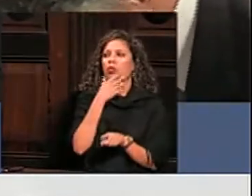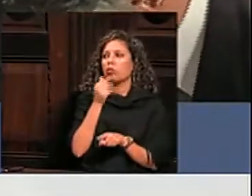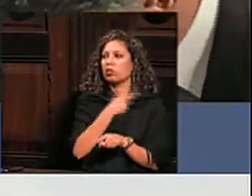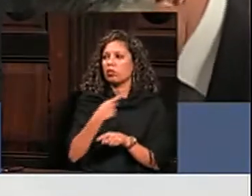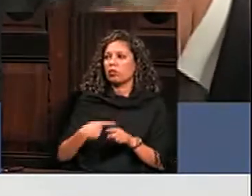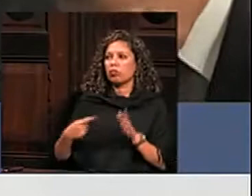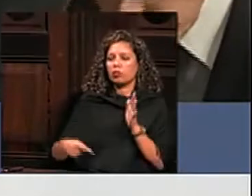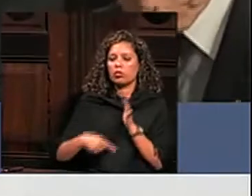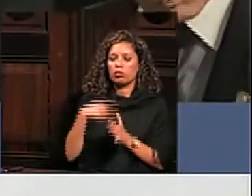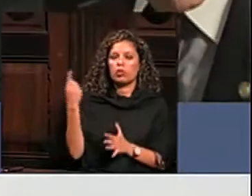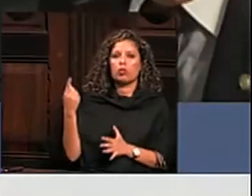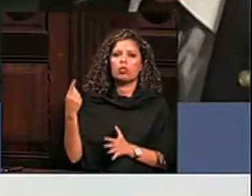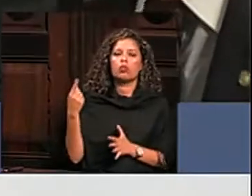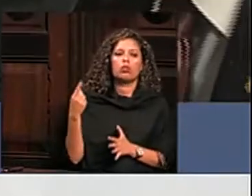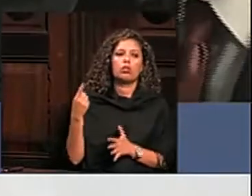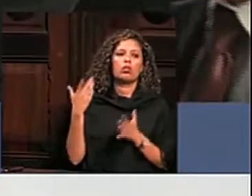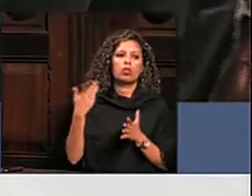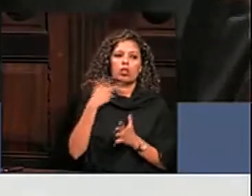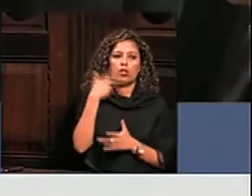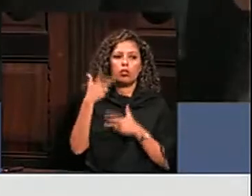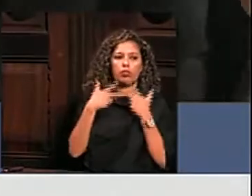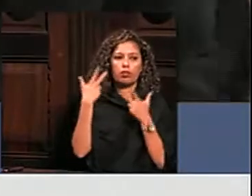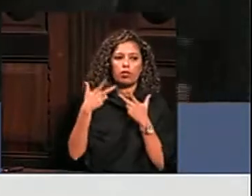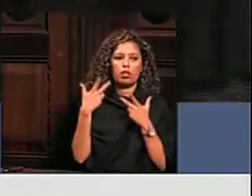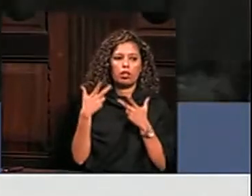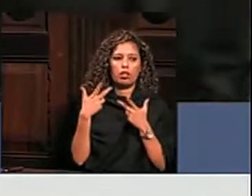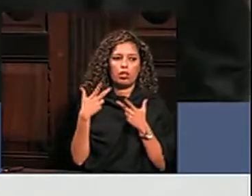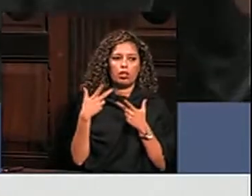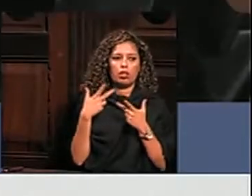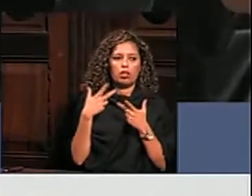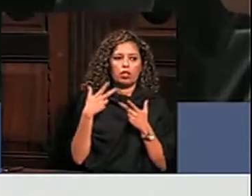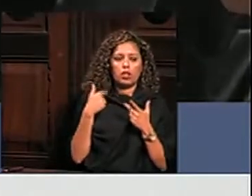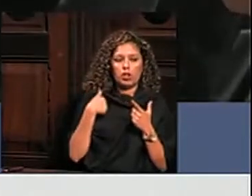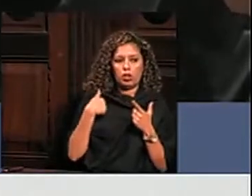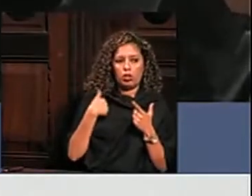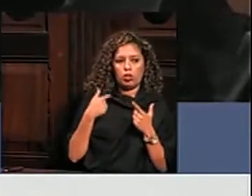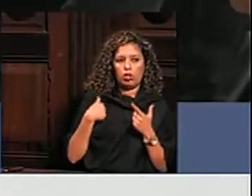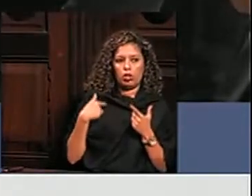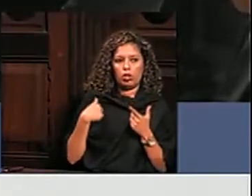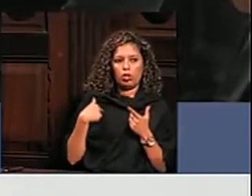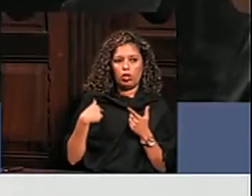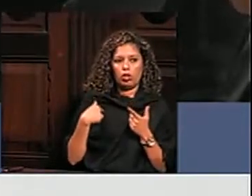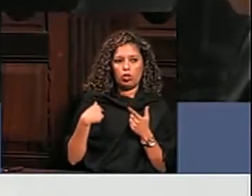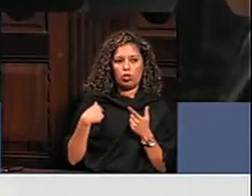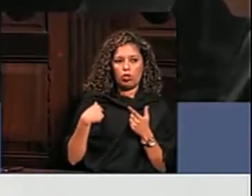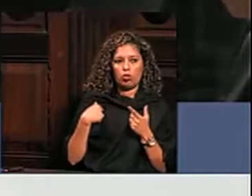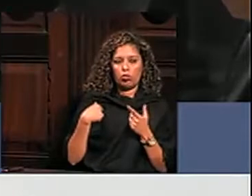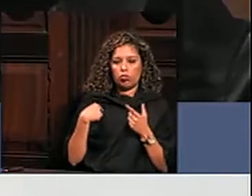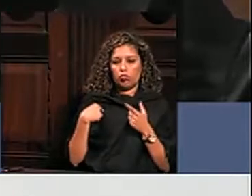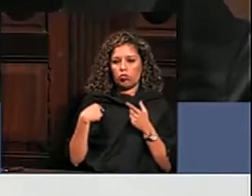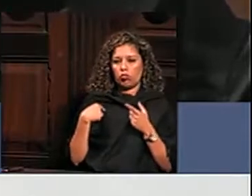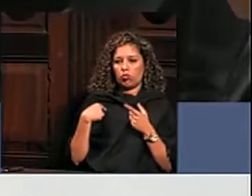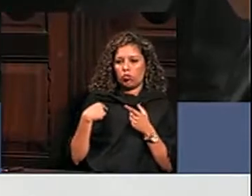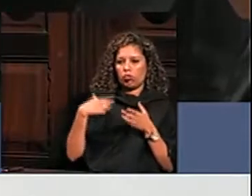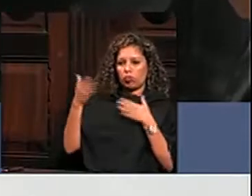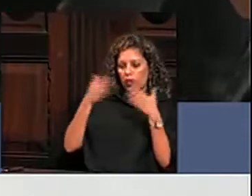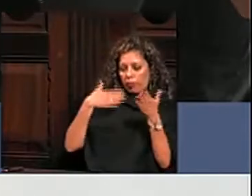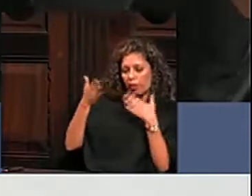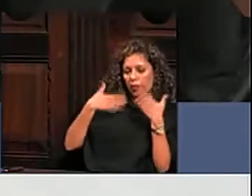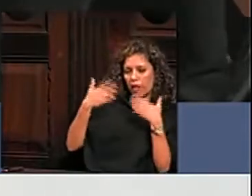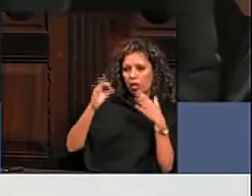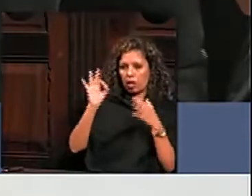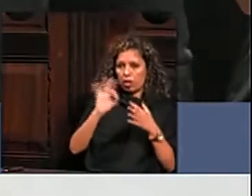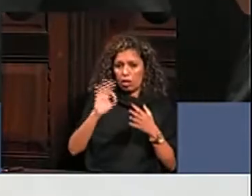que primeiro, me chamar, dizer que não sou, que não faço diálogo, é um absurdo e não me conhece.